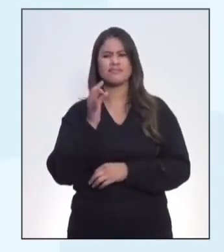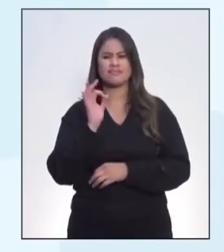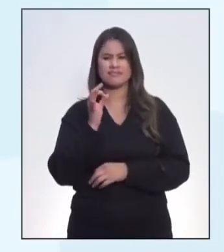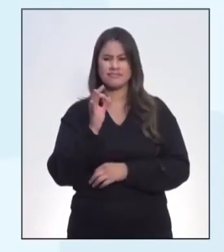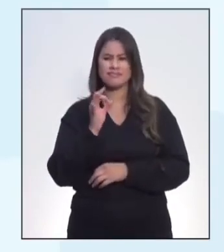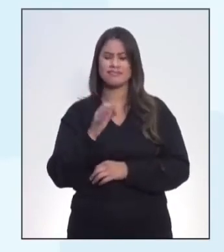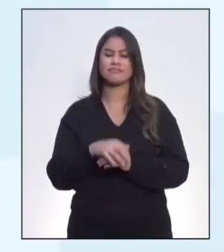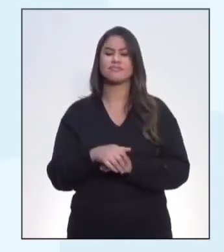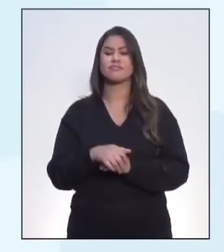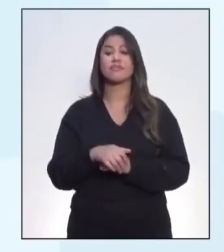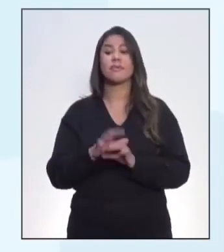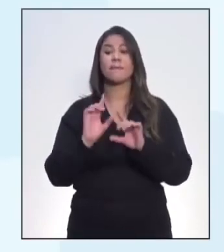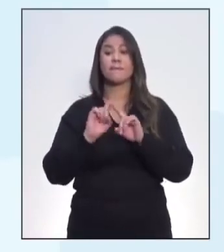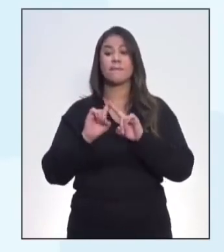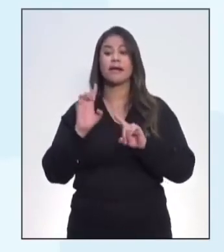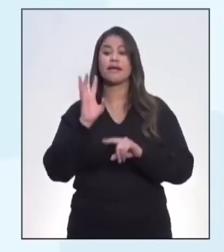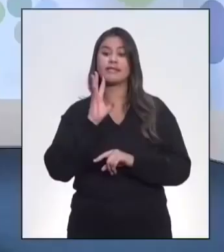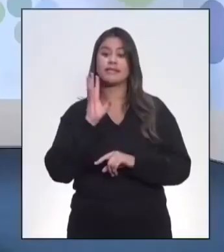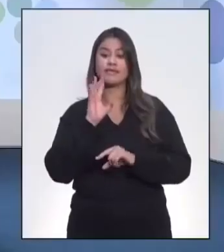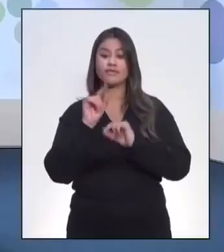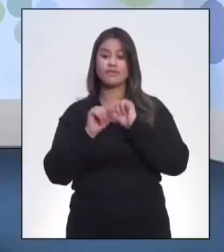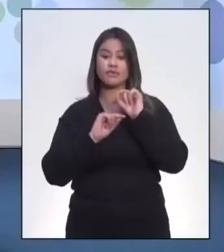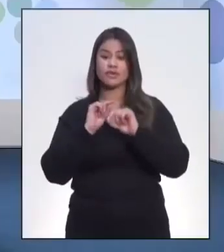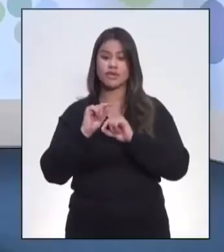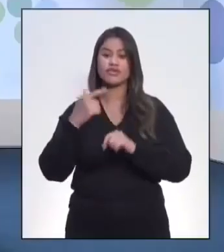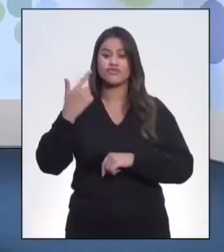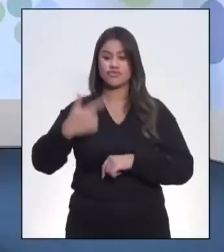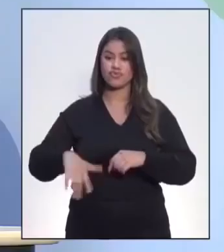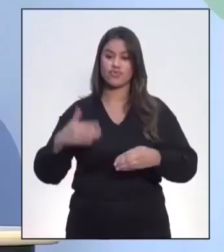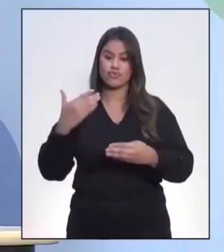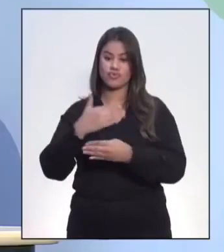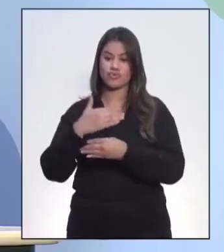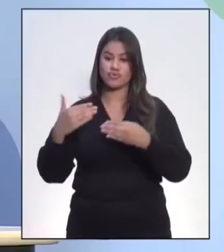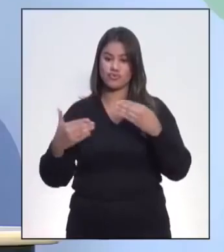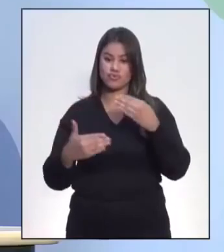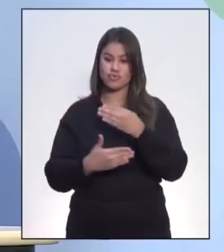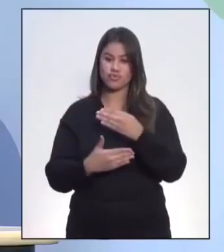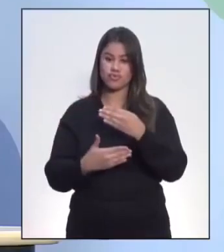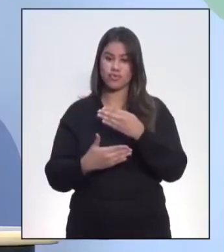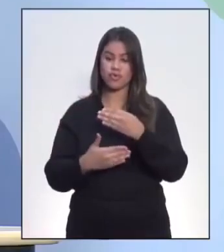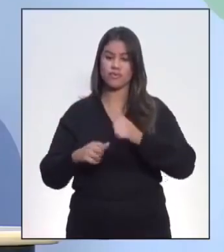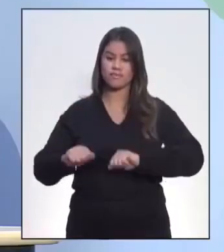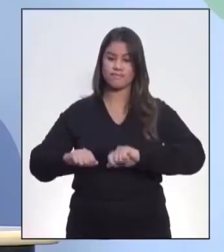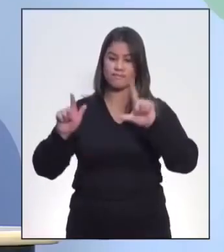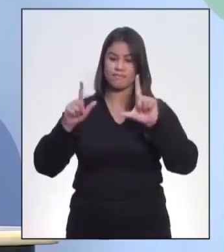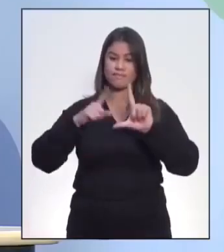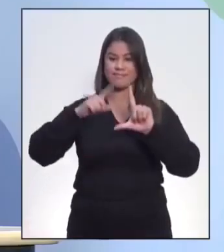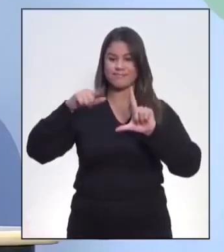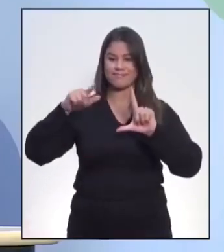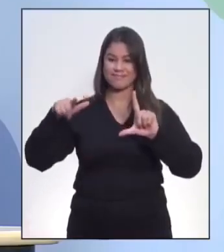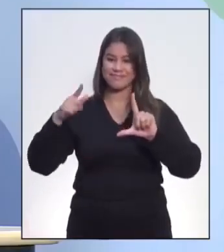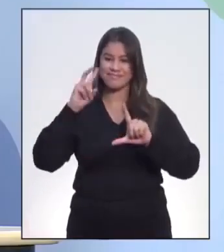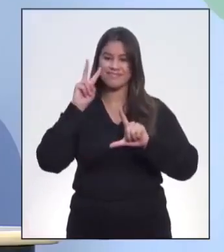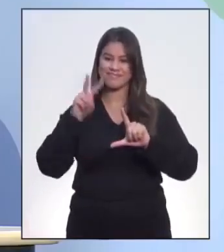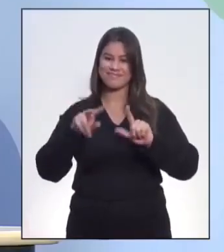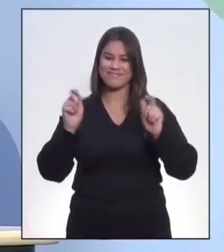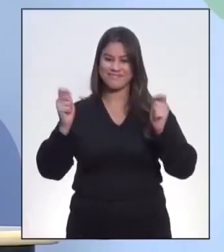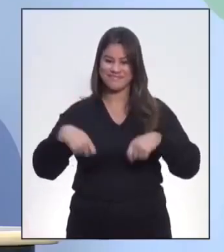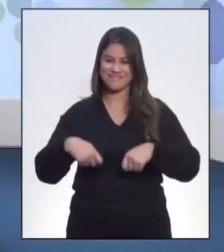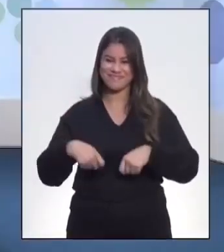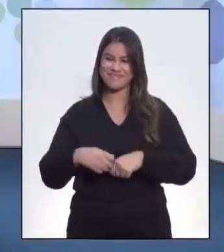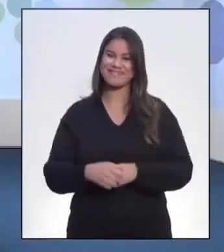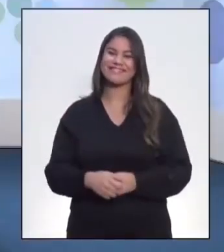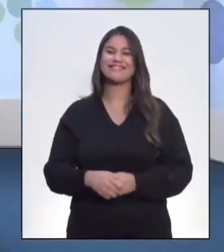são. Mas é legal pedir para colocar o diretor de novo numa saia justa e pedir para ele deixar o gráfico para os meninos? Pode ser?